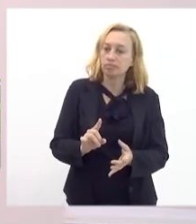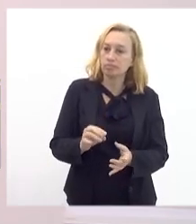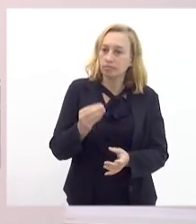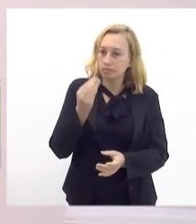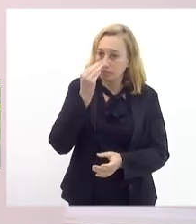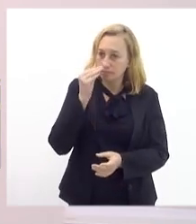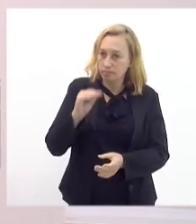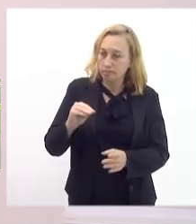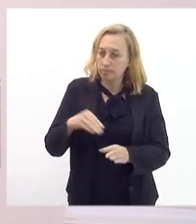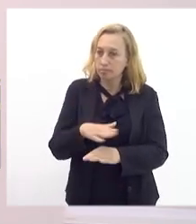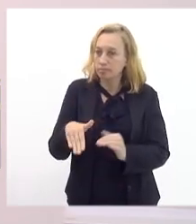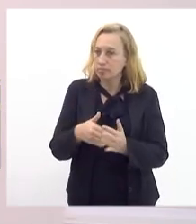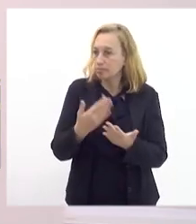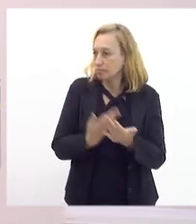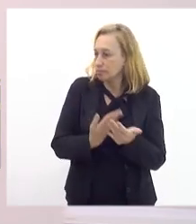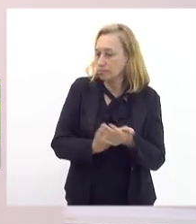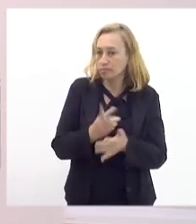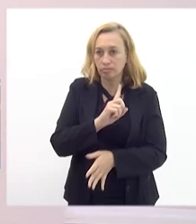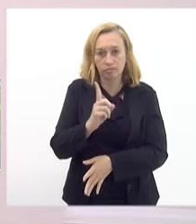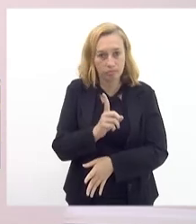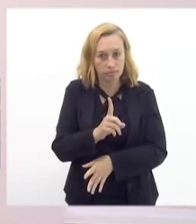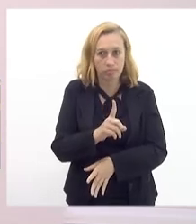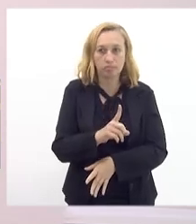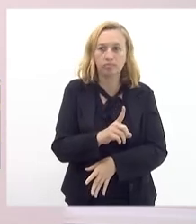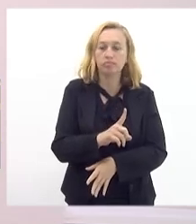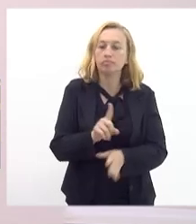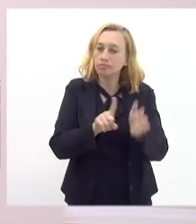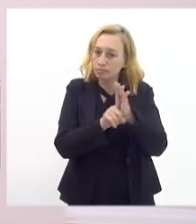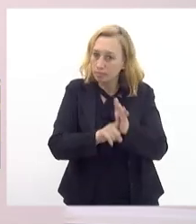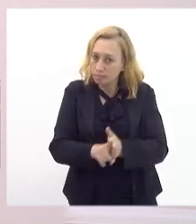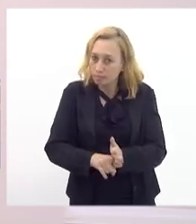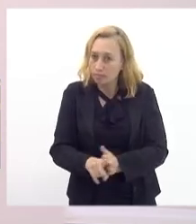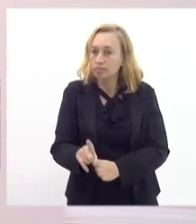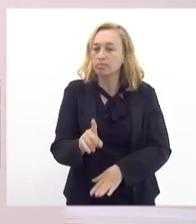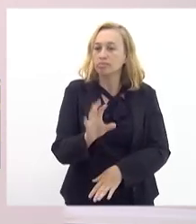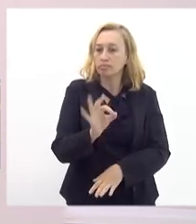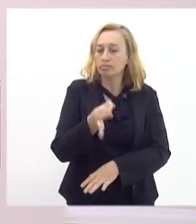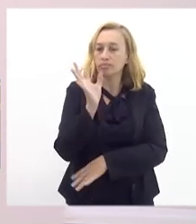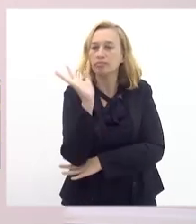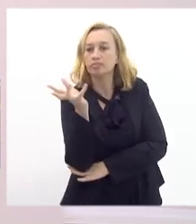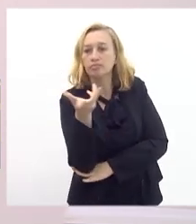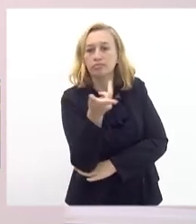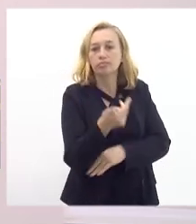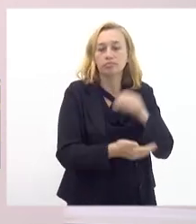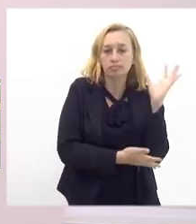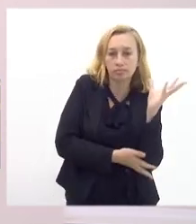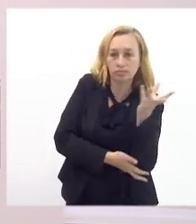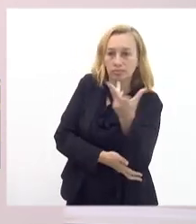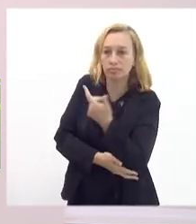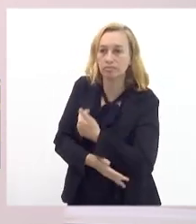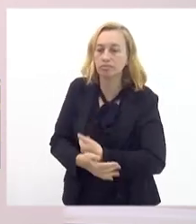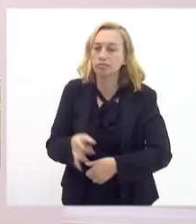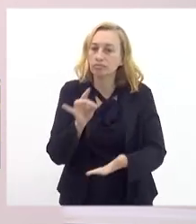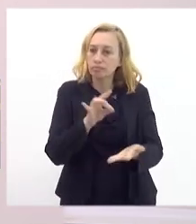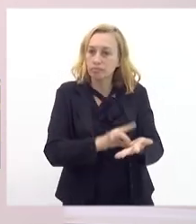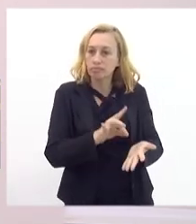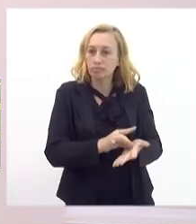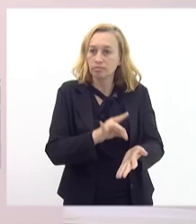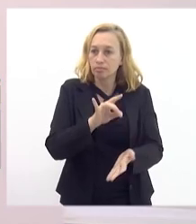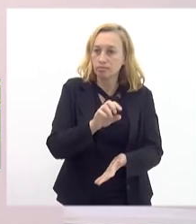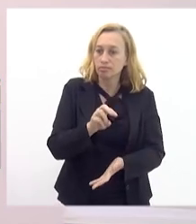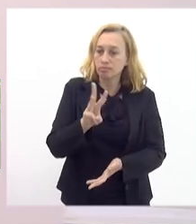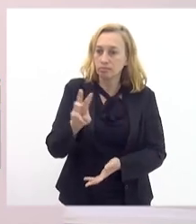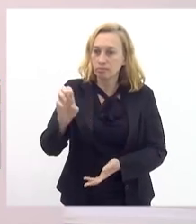ele de todos os estudos ambientais Ela tá sentada ela tá sendo analisada ambientalmente aí a gente é porque na verdade o